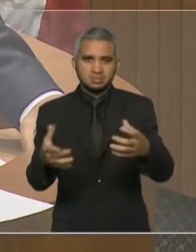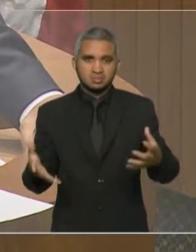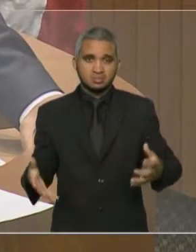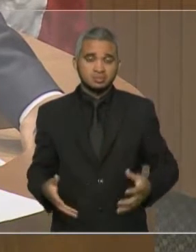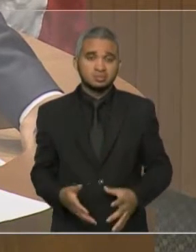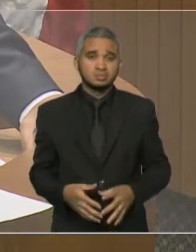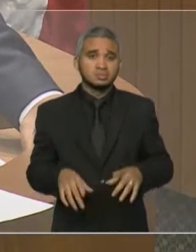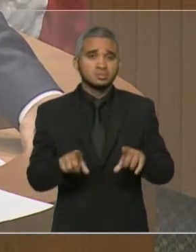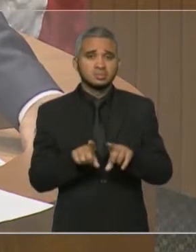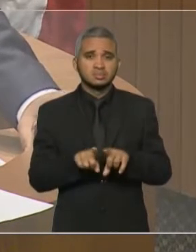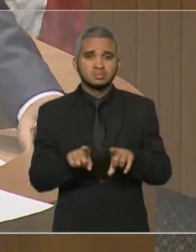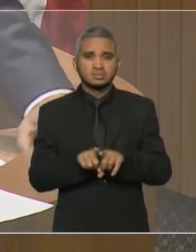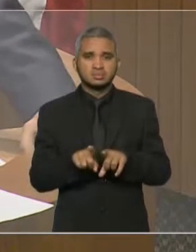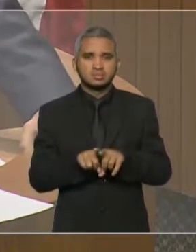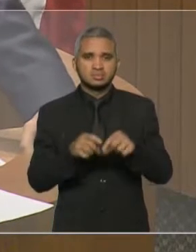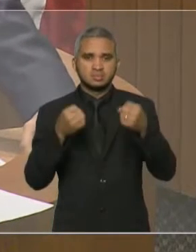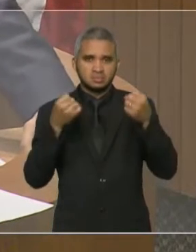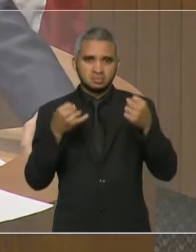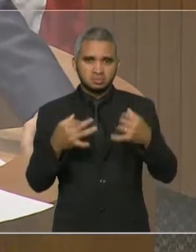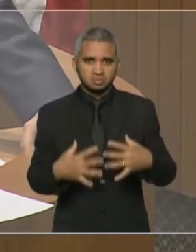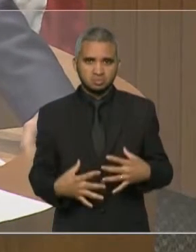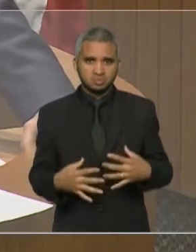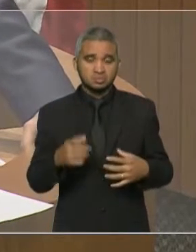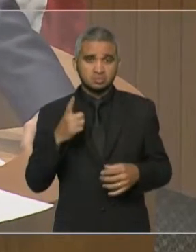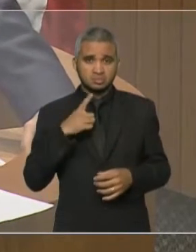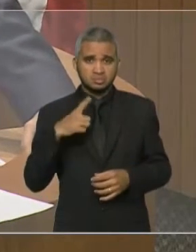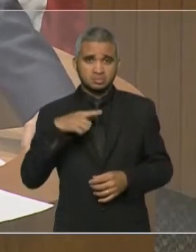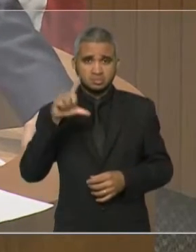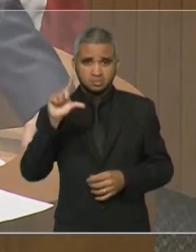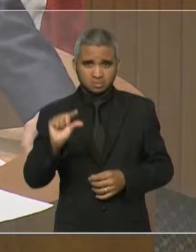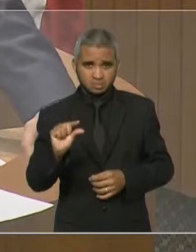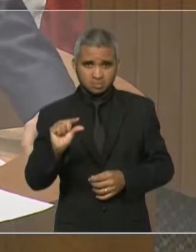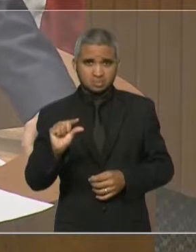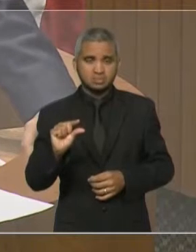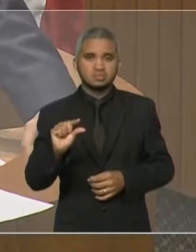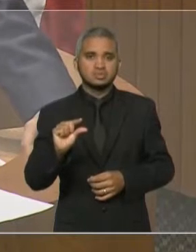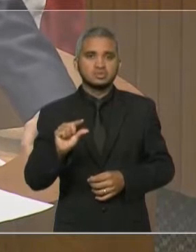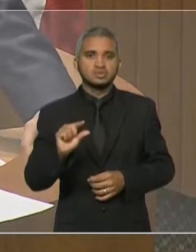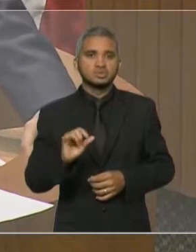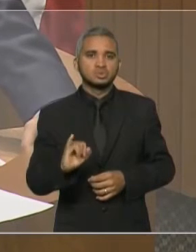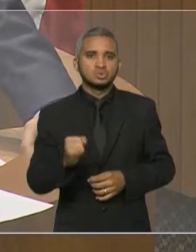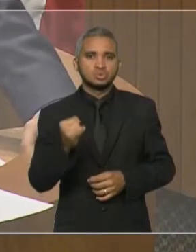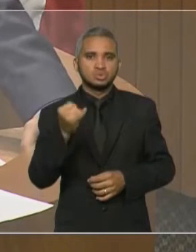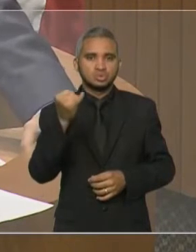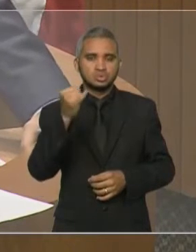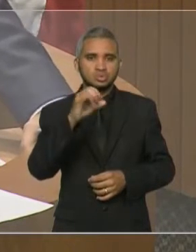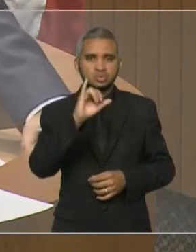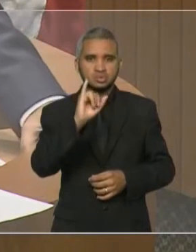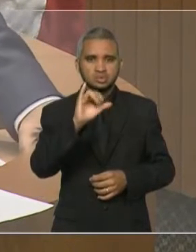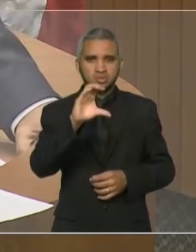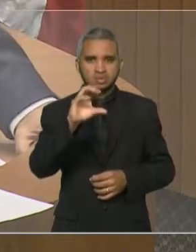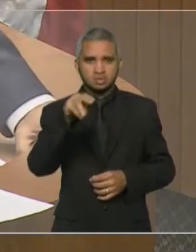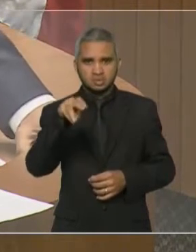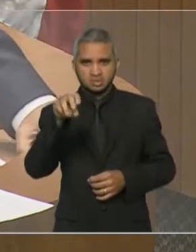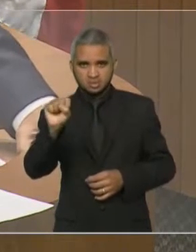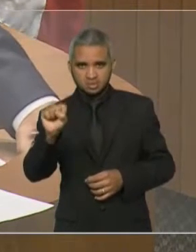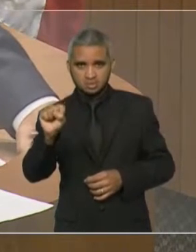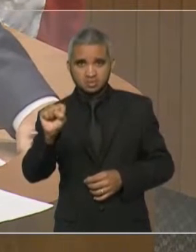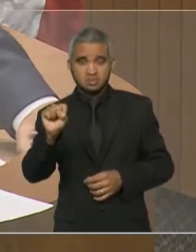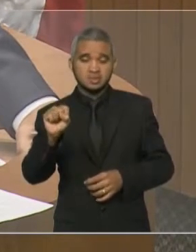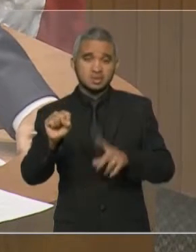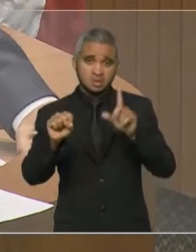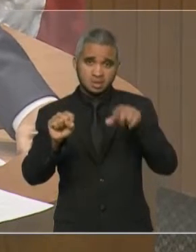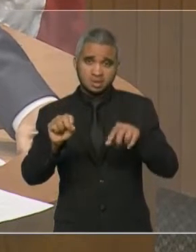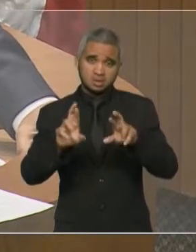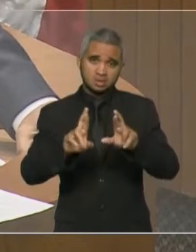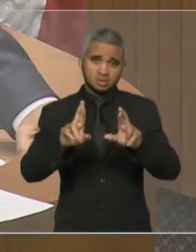Cito também a redução da alíquota do ICMS, e é bem verdade, é a diferença